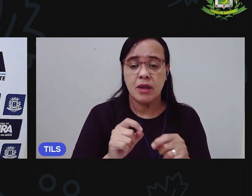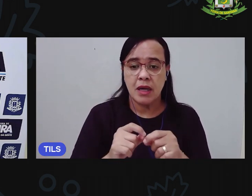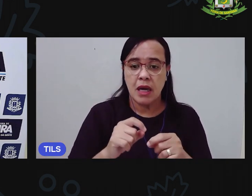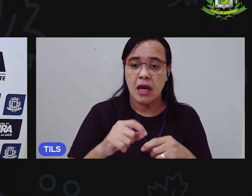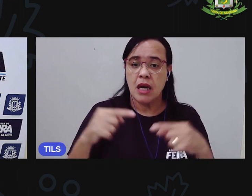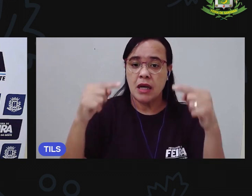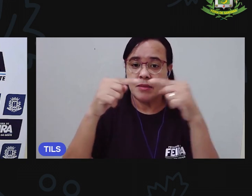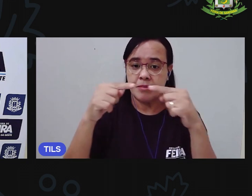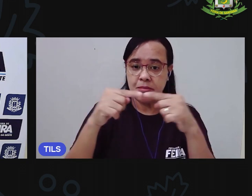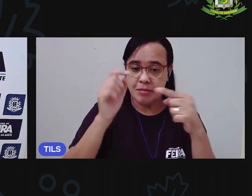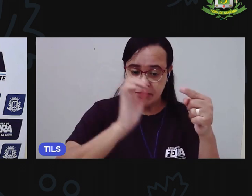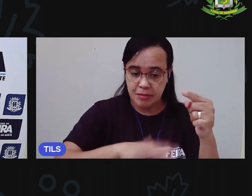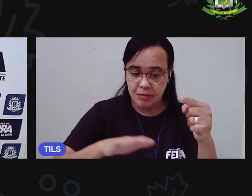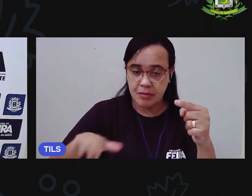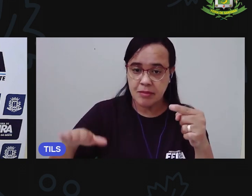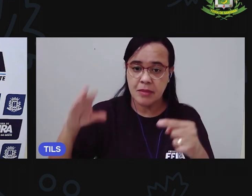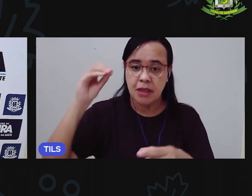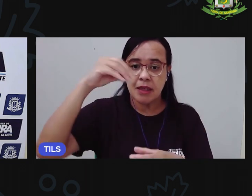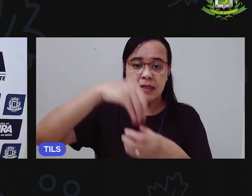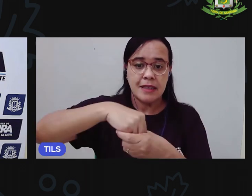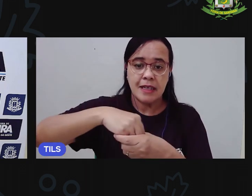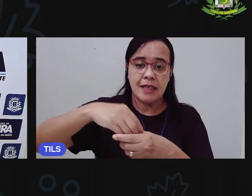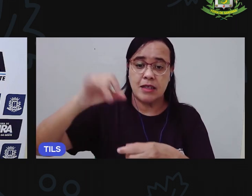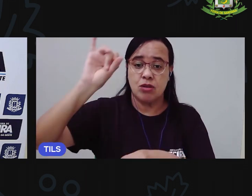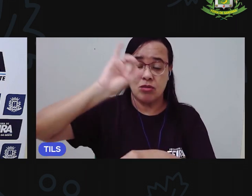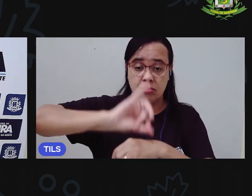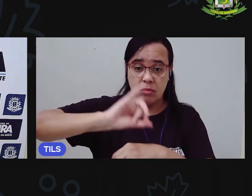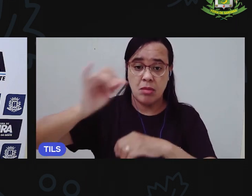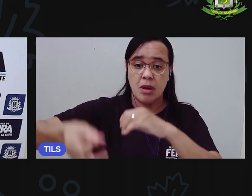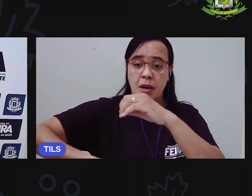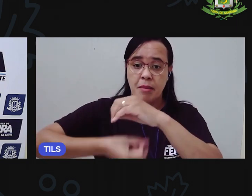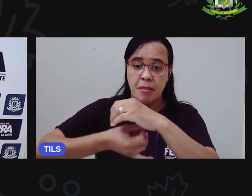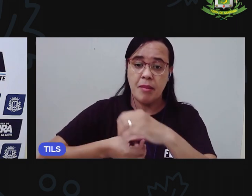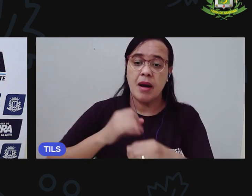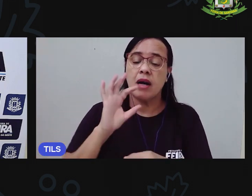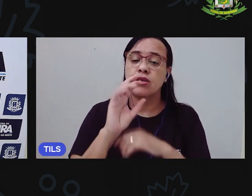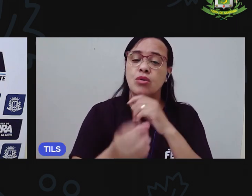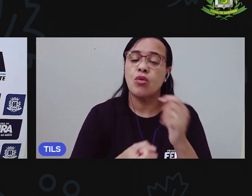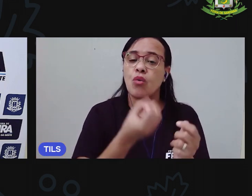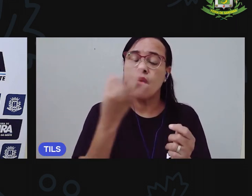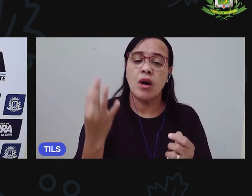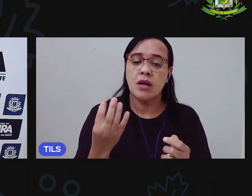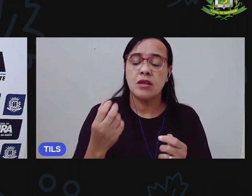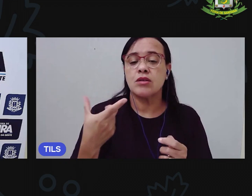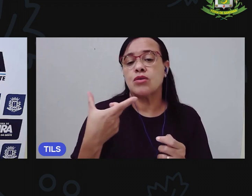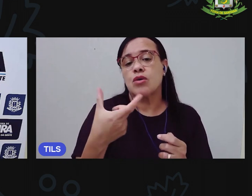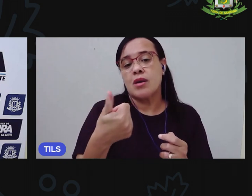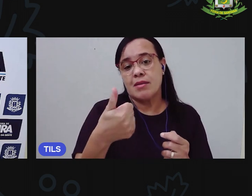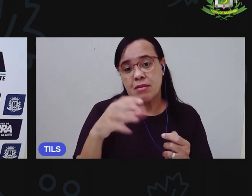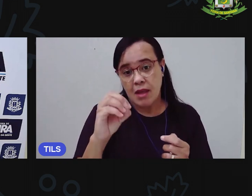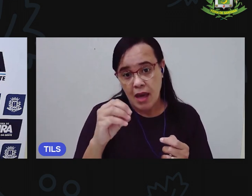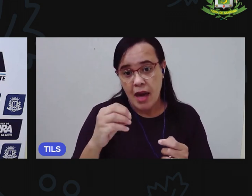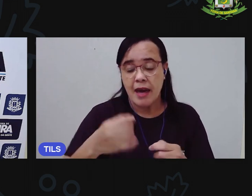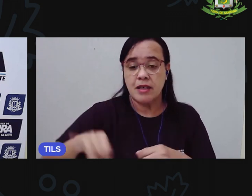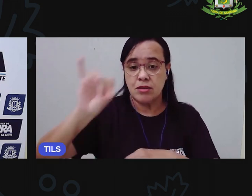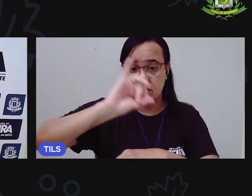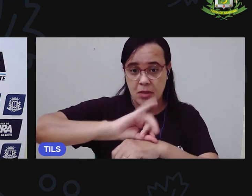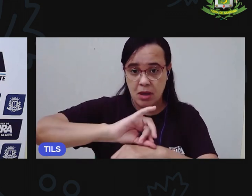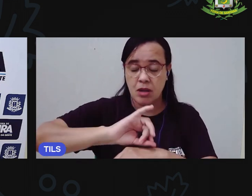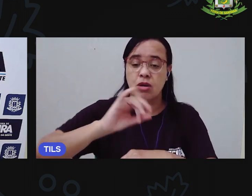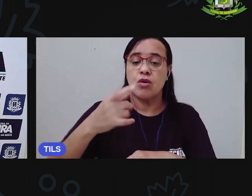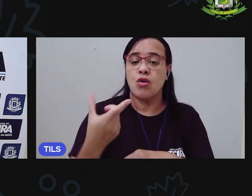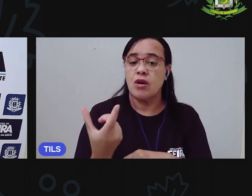tem 20 dentes e que 10 sanpaku superior e 10 na parte